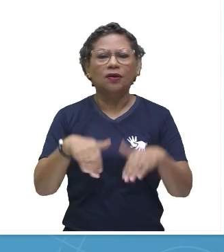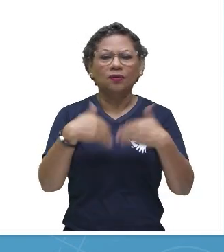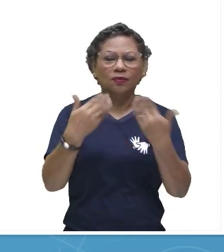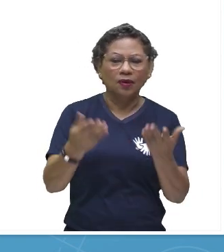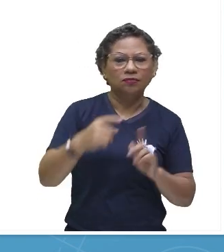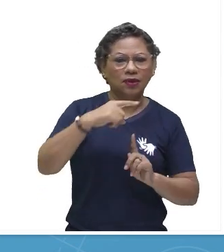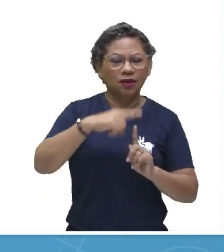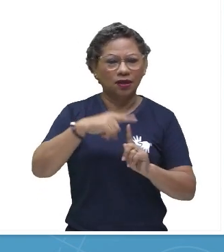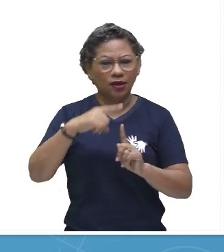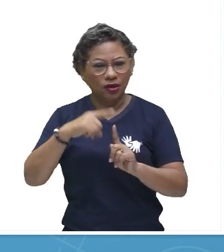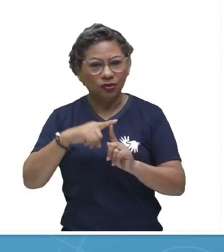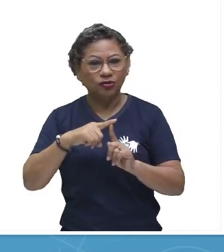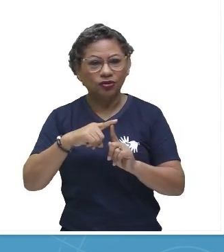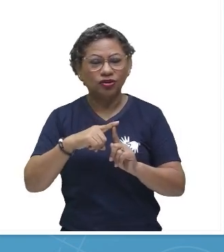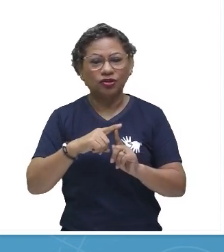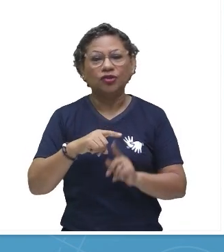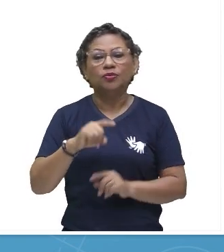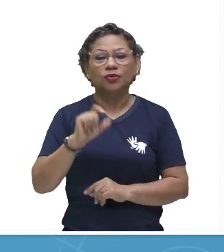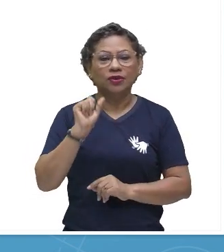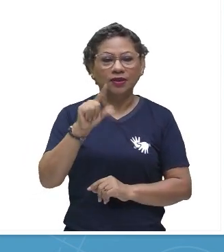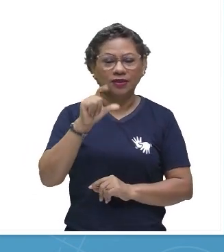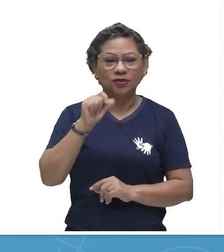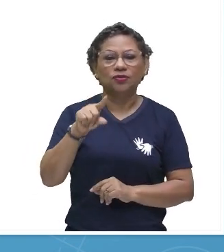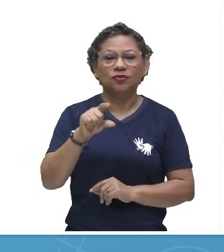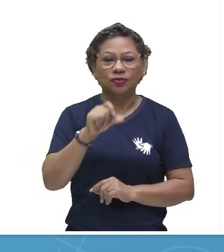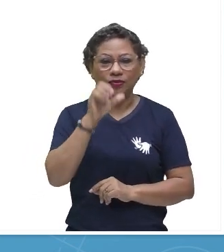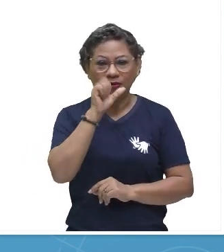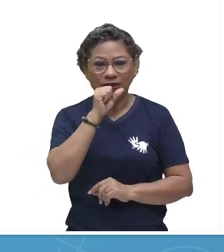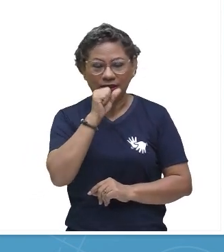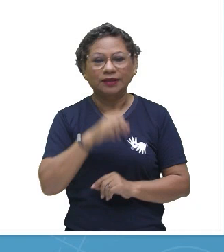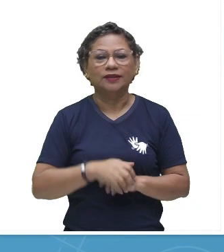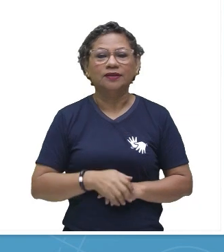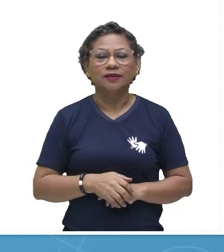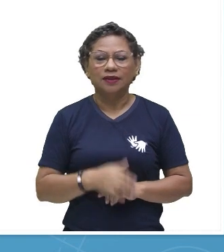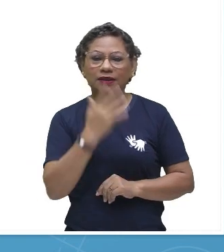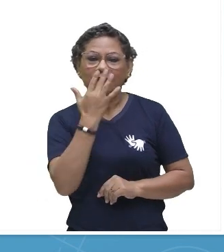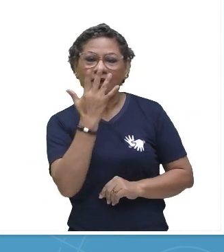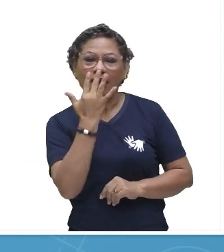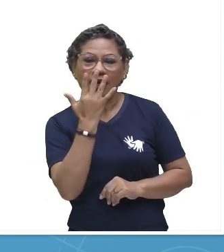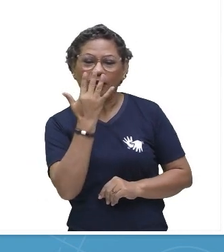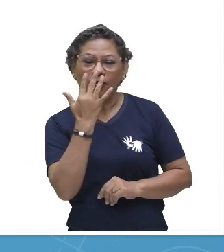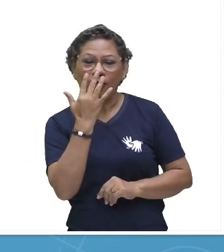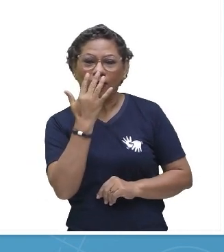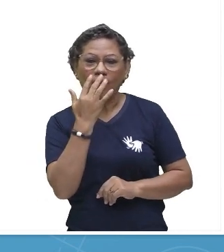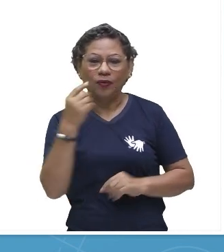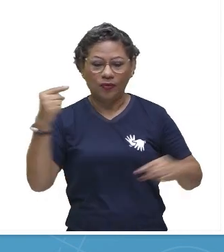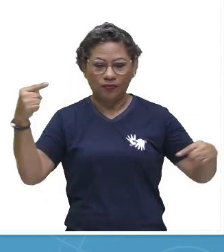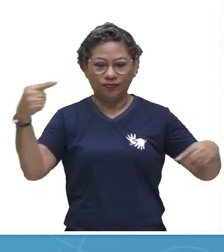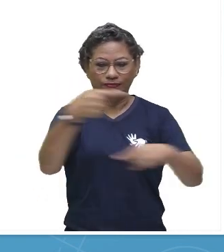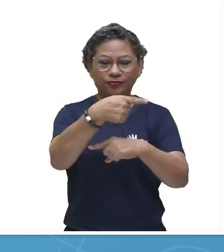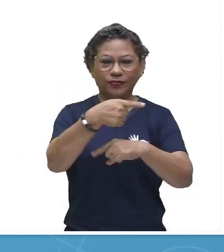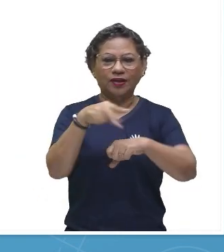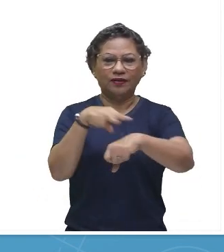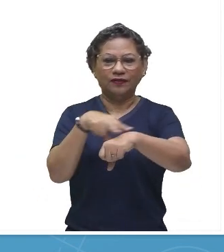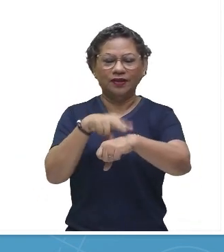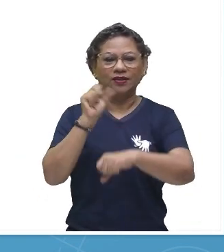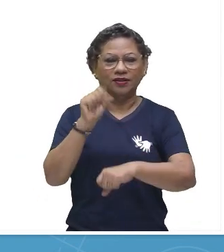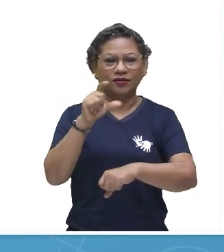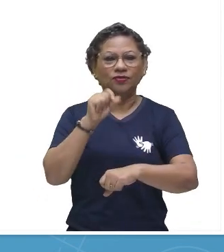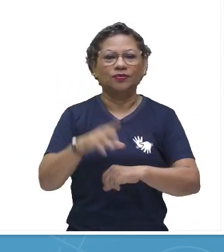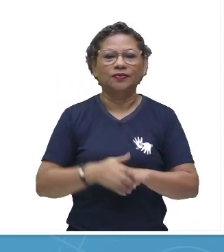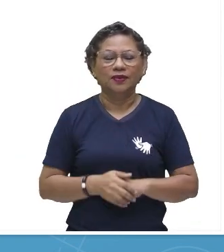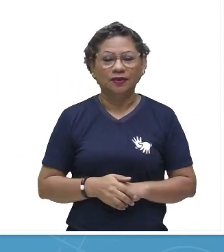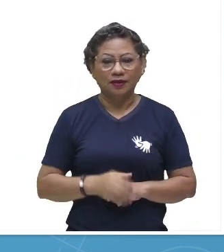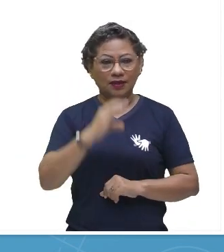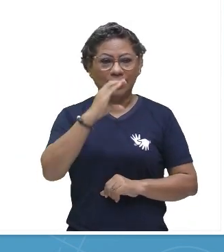classificação das retas azul e laranja? Letra B, qual a classificação das retas verde e azul? E letra C,